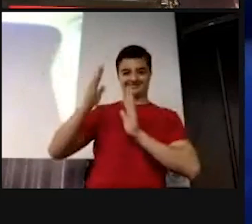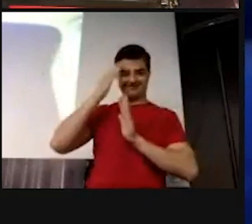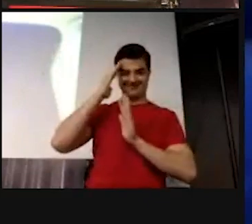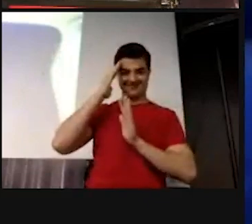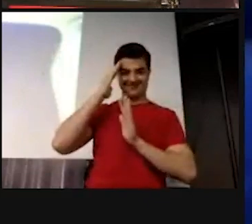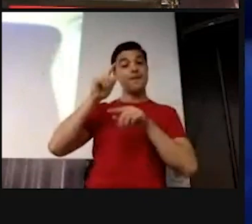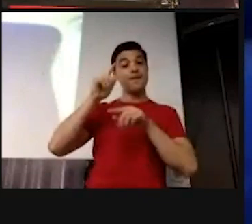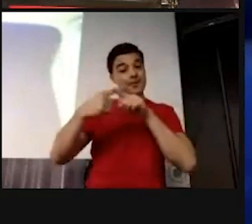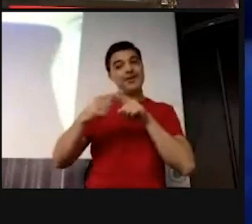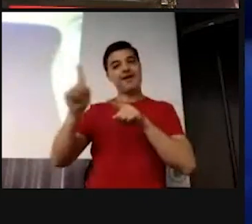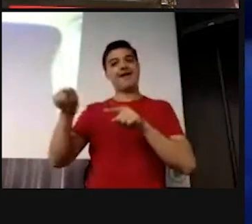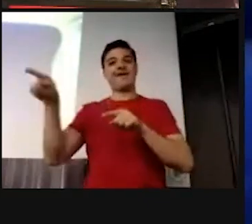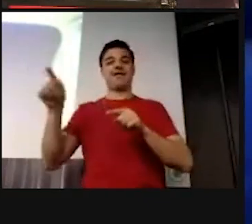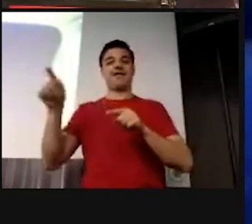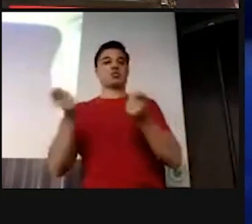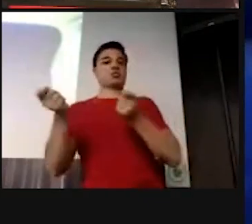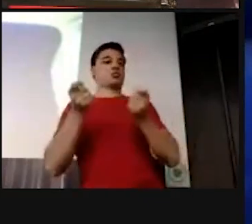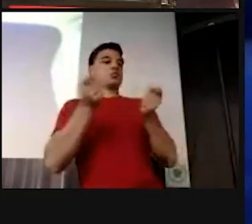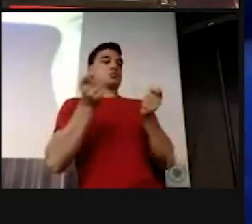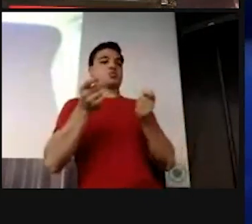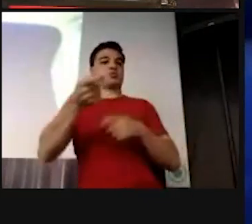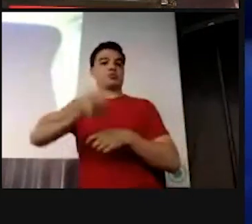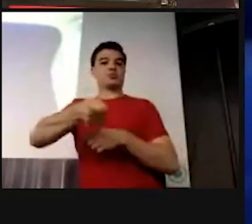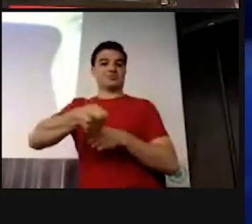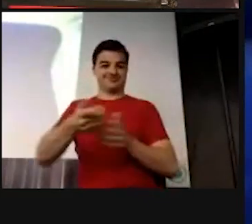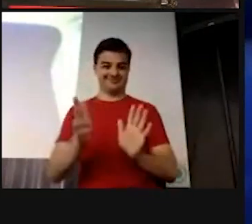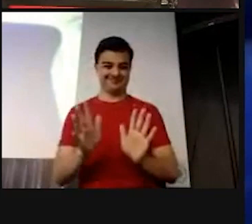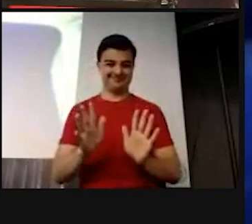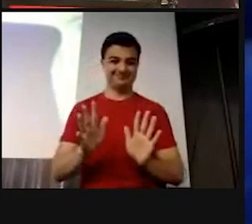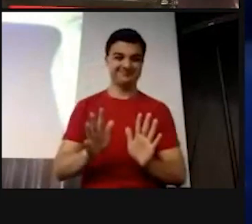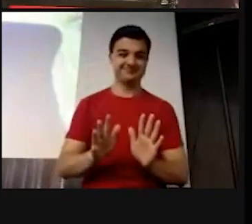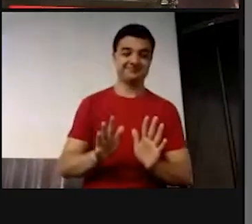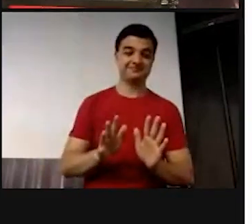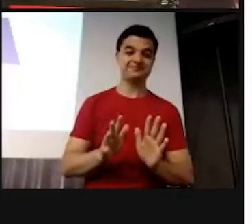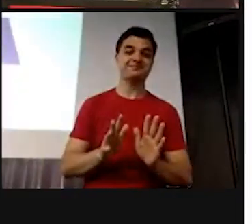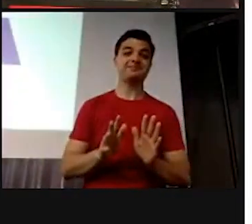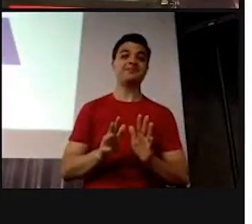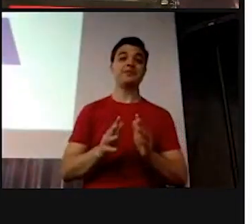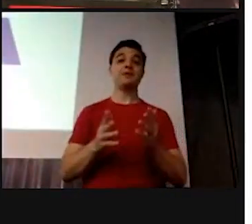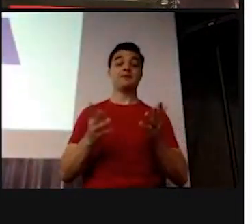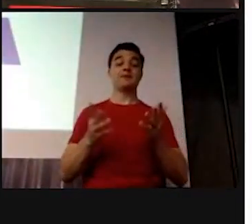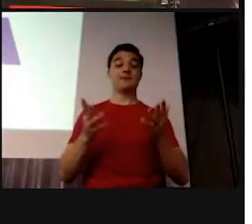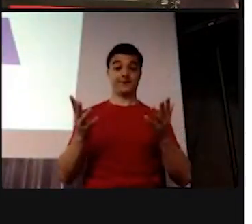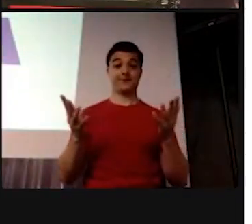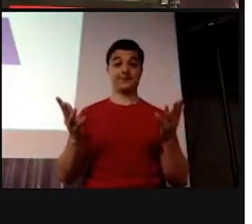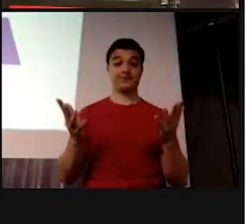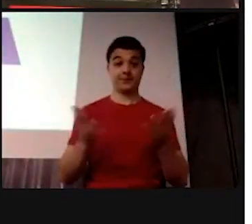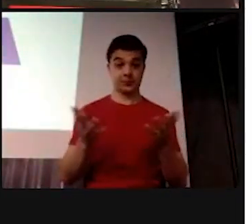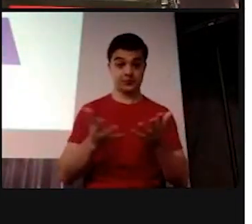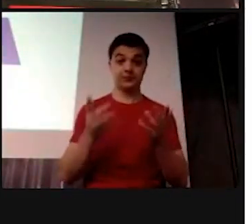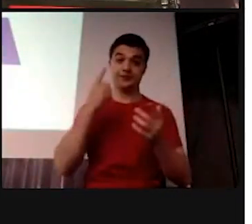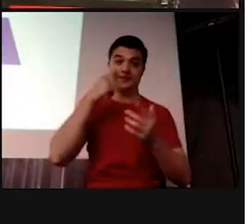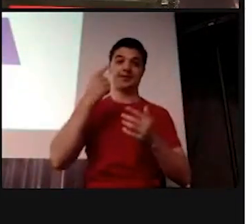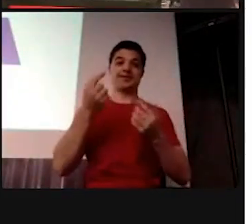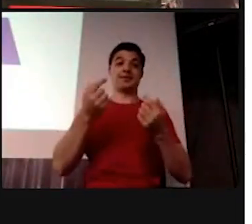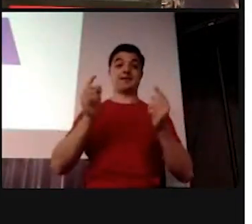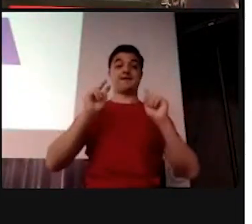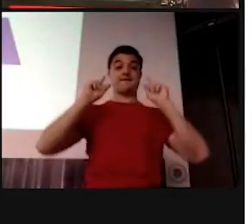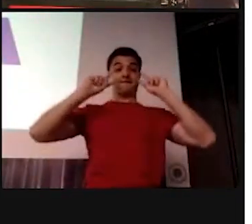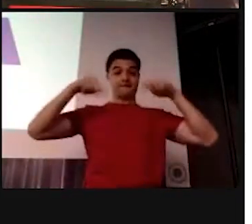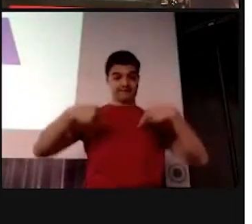né? E é o que a gente vai tentar fazer aqui durante todo esse dia. Eu acho que essas transformações acontecem